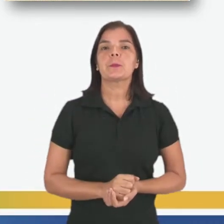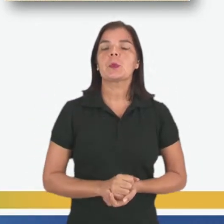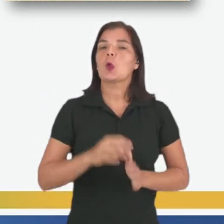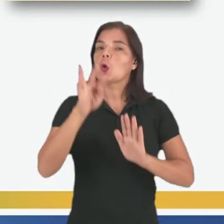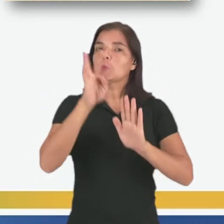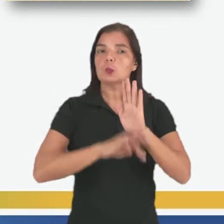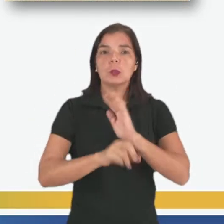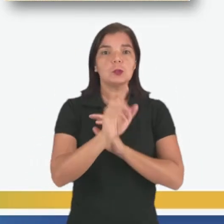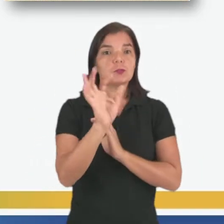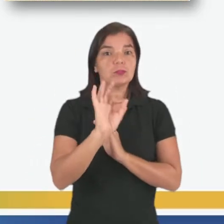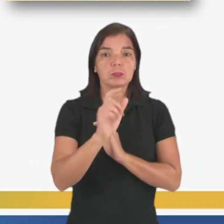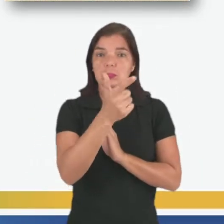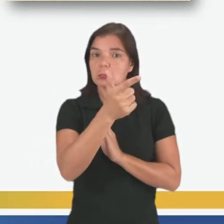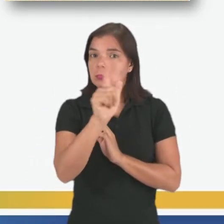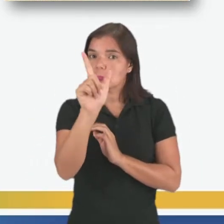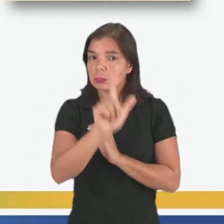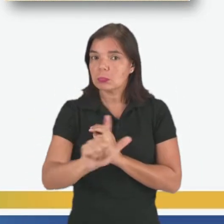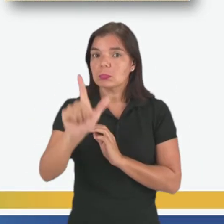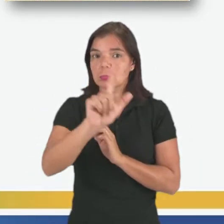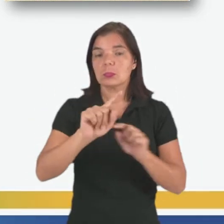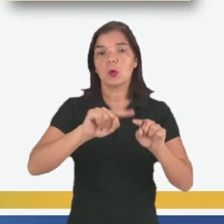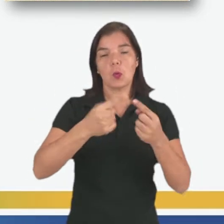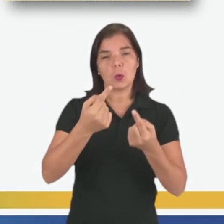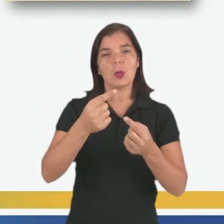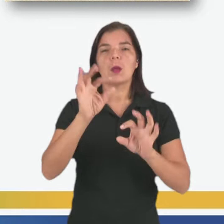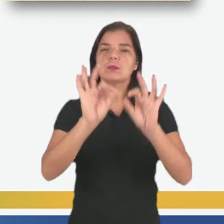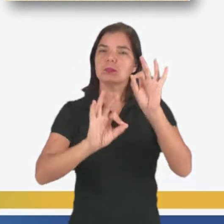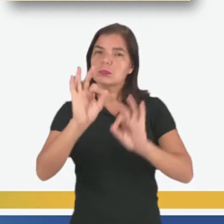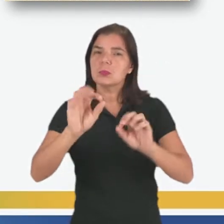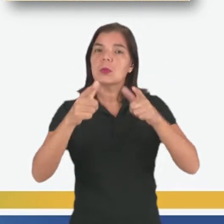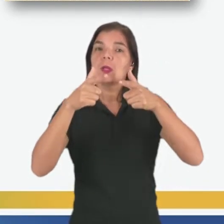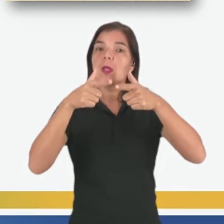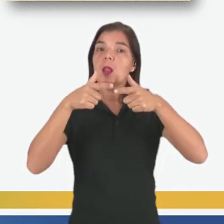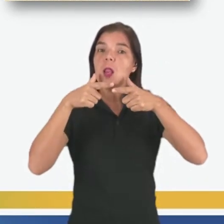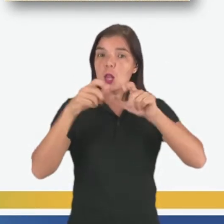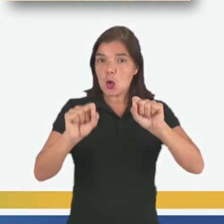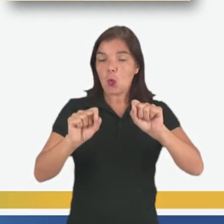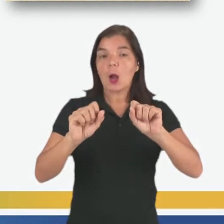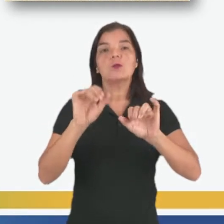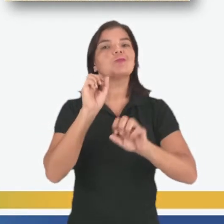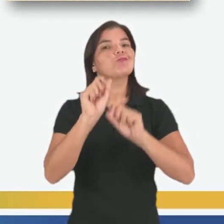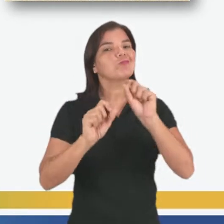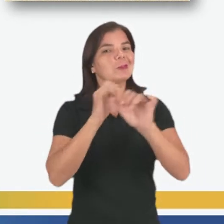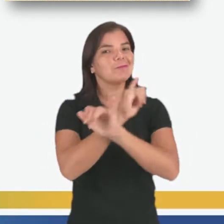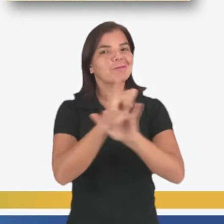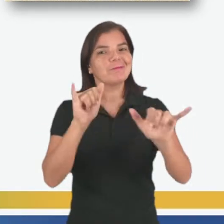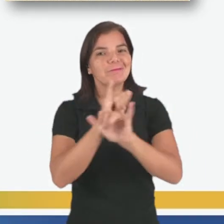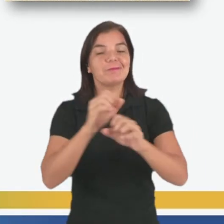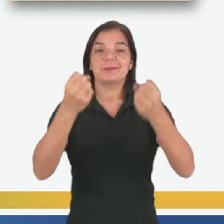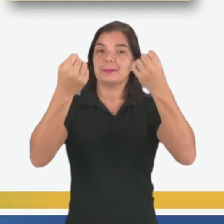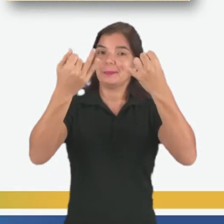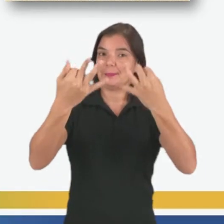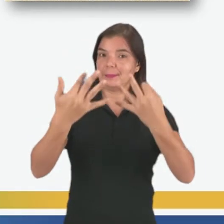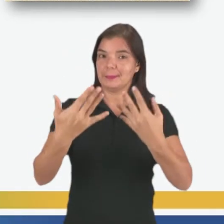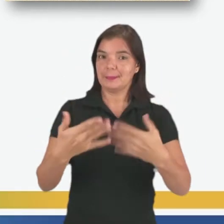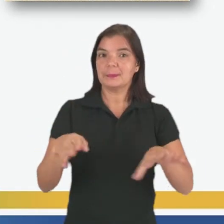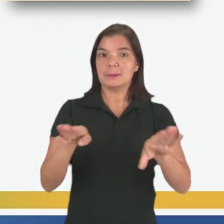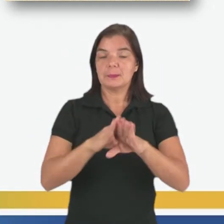não literário é um texto construído por uma linguagem informativa,